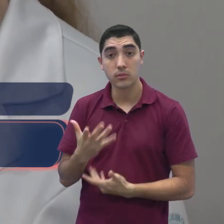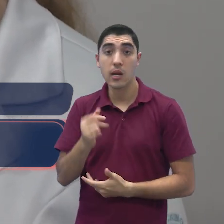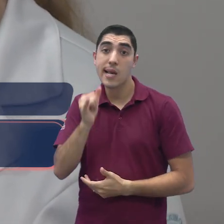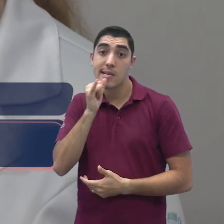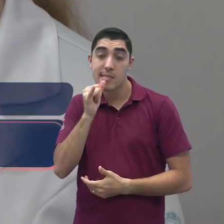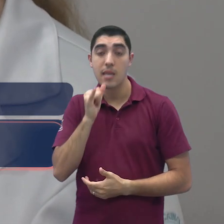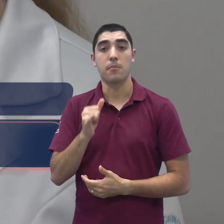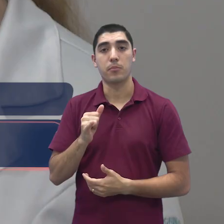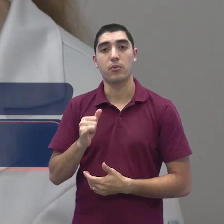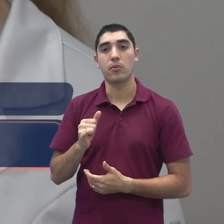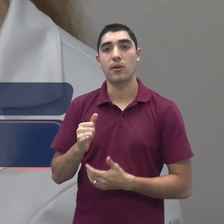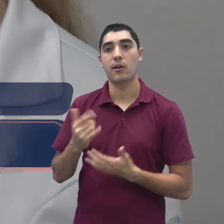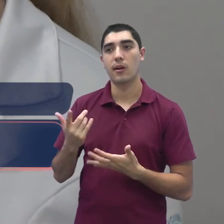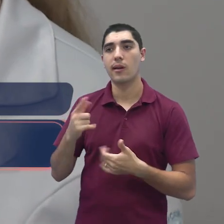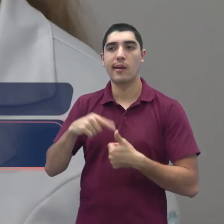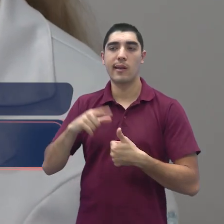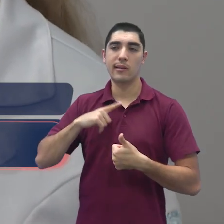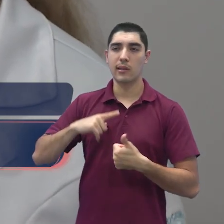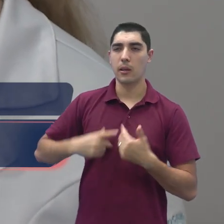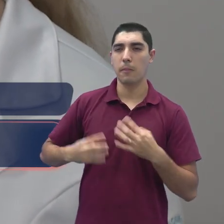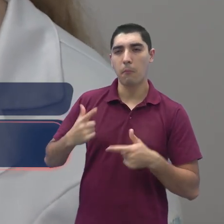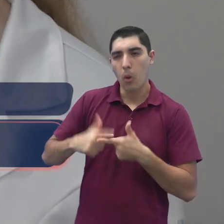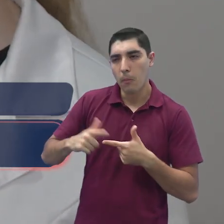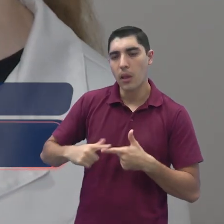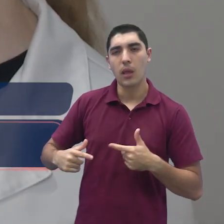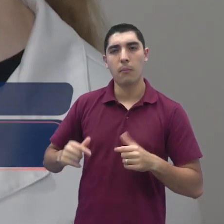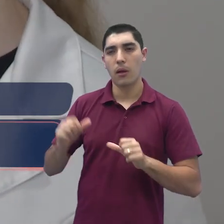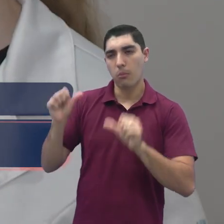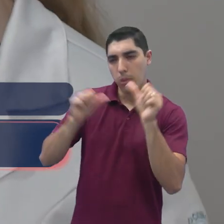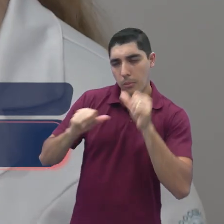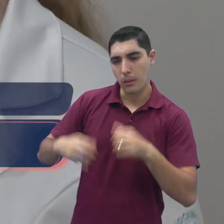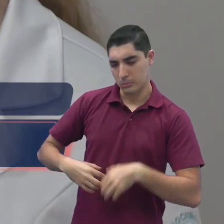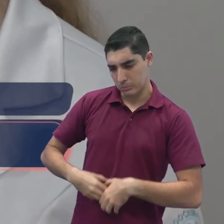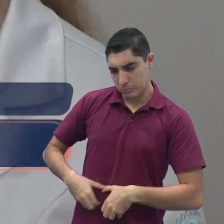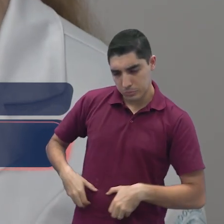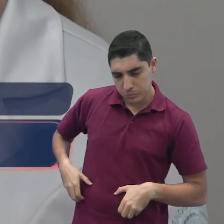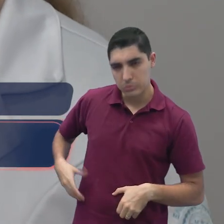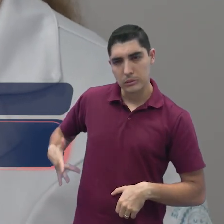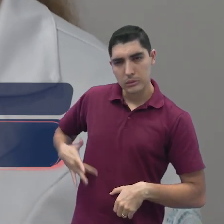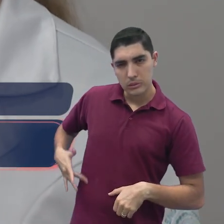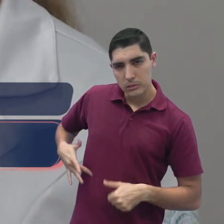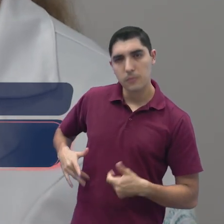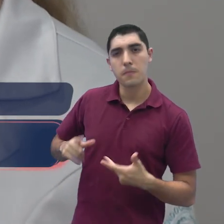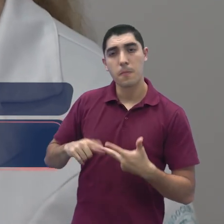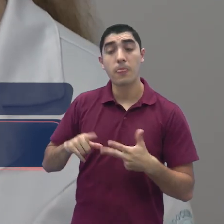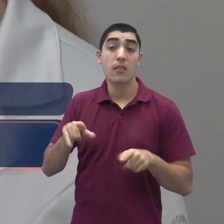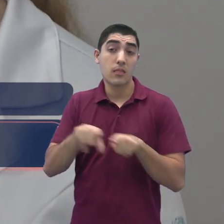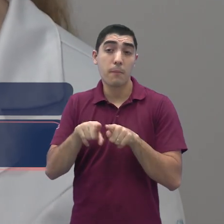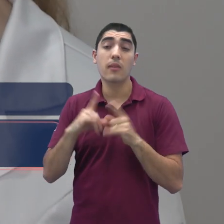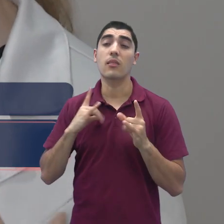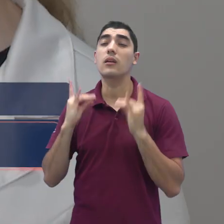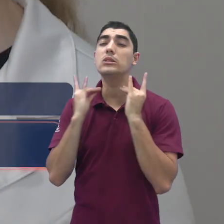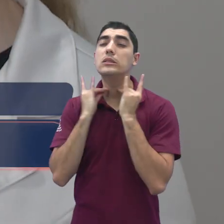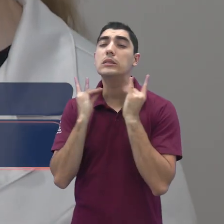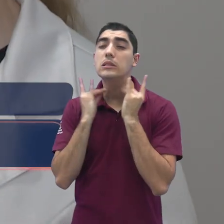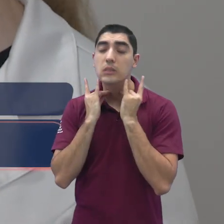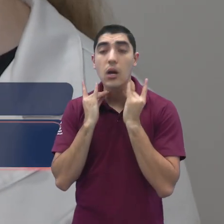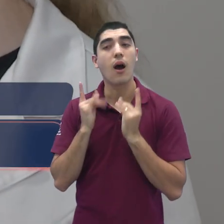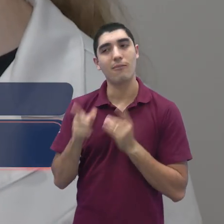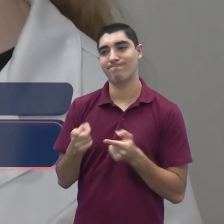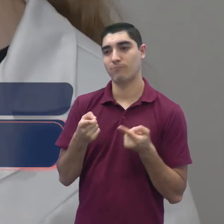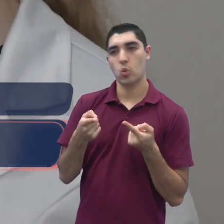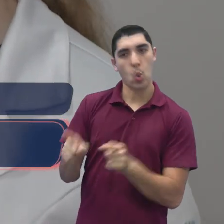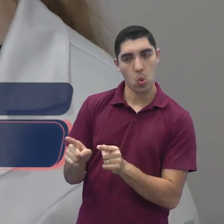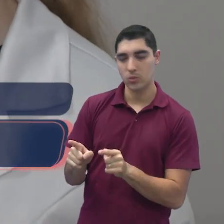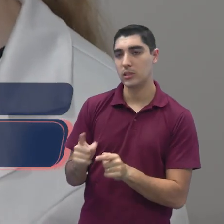ter. Então, é importante descartar contraindicações, insuficiência renal, cirrose. Se a pessoa tem um carcinoma medular de tireoide, é